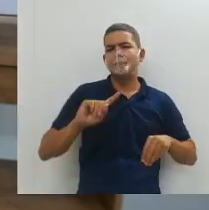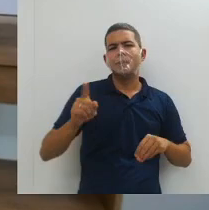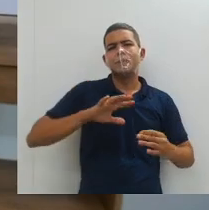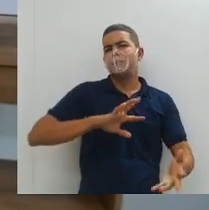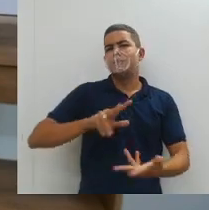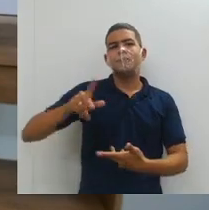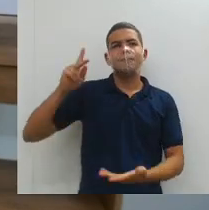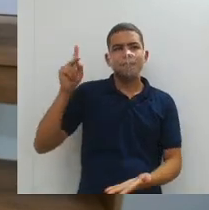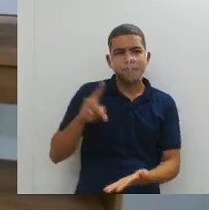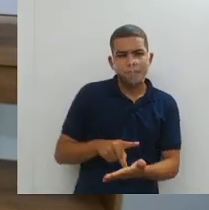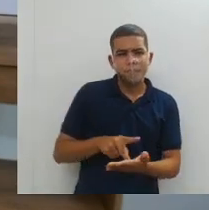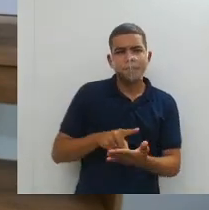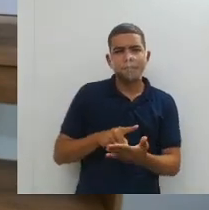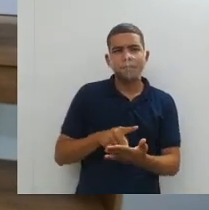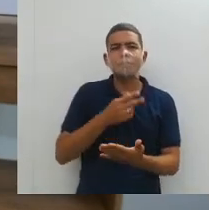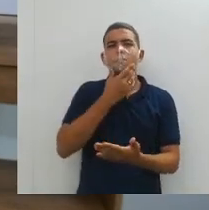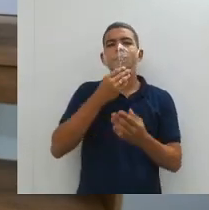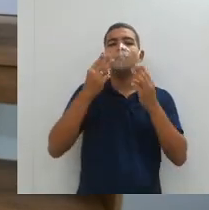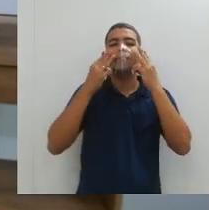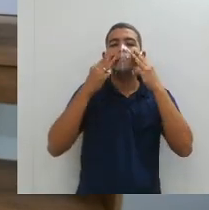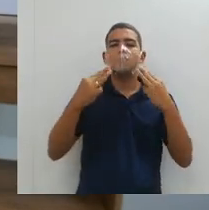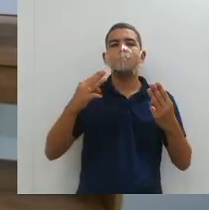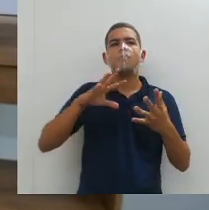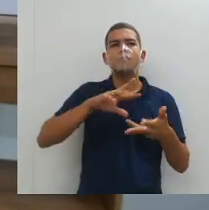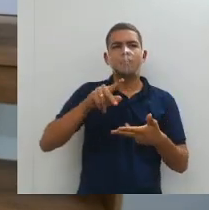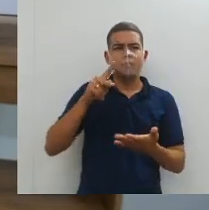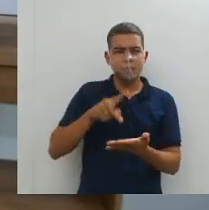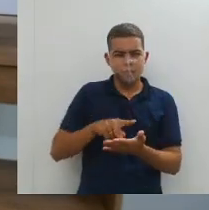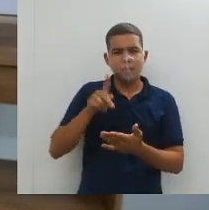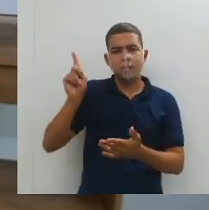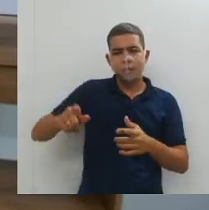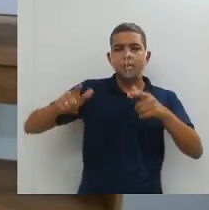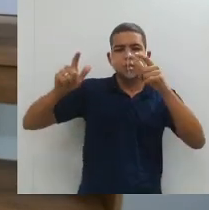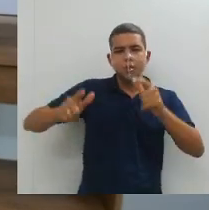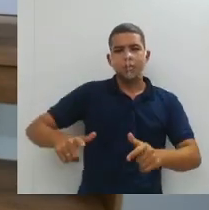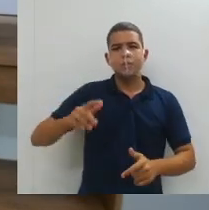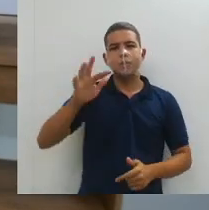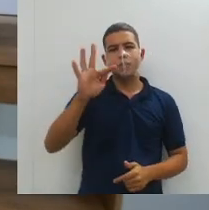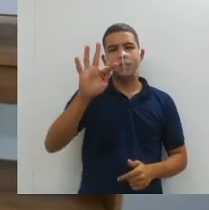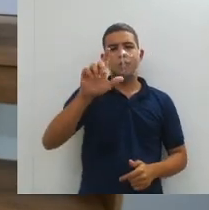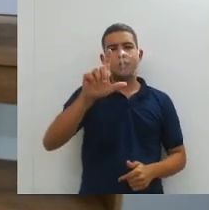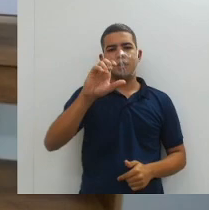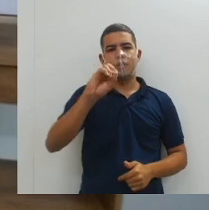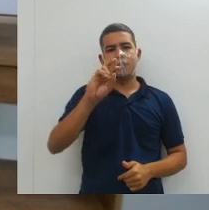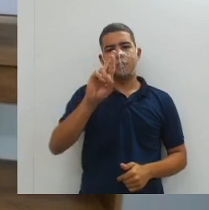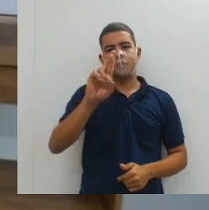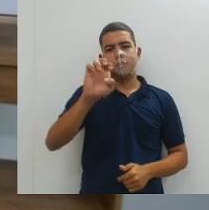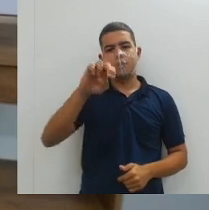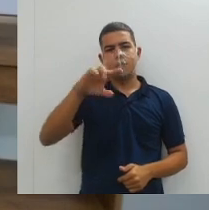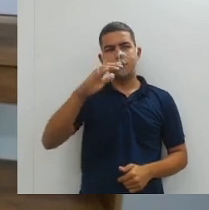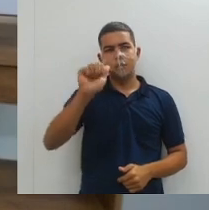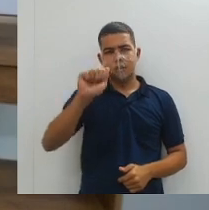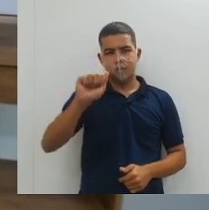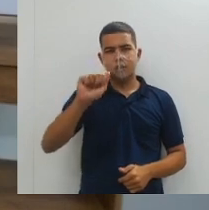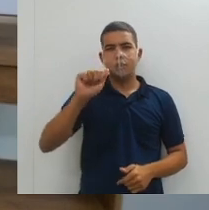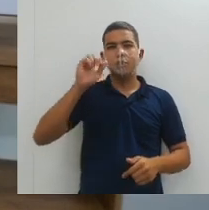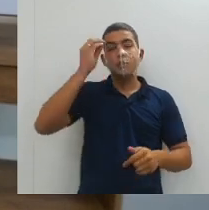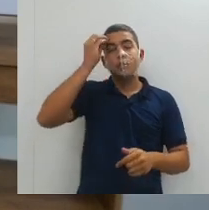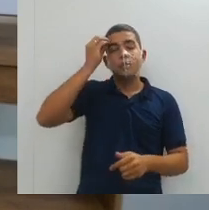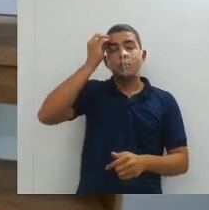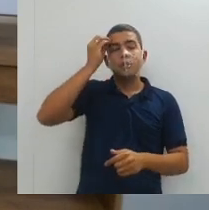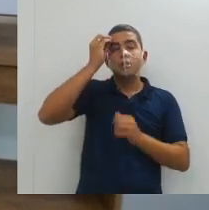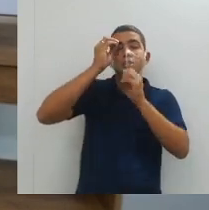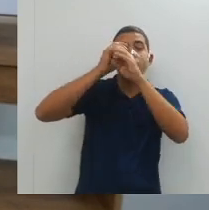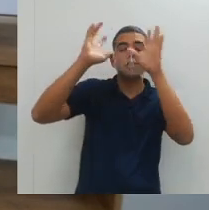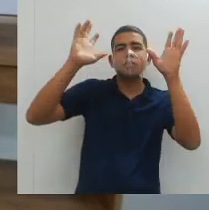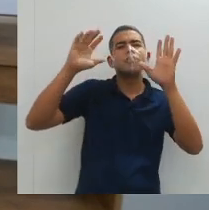mundo concreto para Maquiavel é o de Florença. Tá bom? Então, não existe sonho, só realidade. Muito